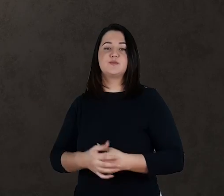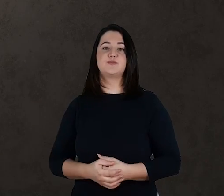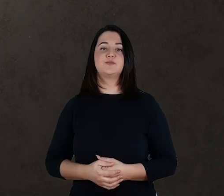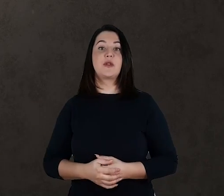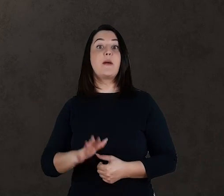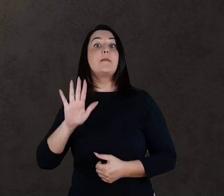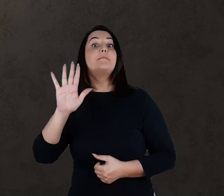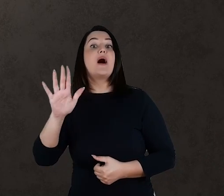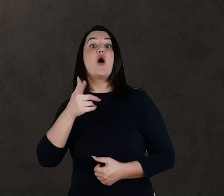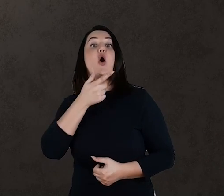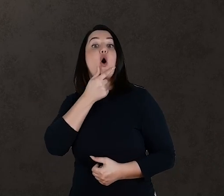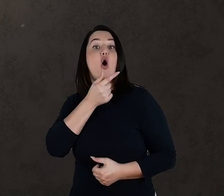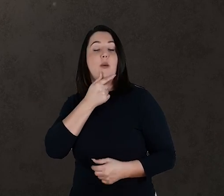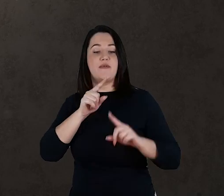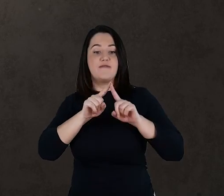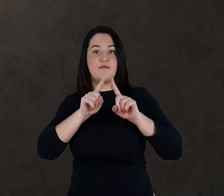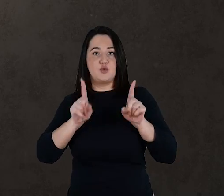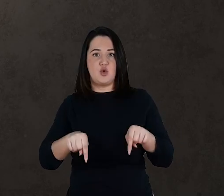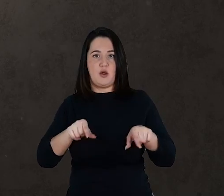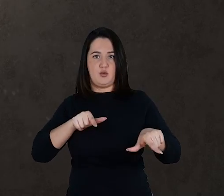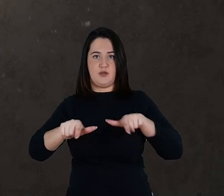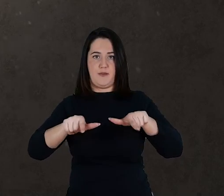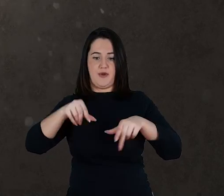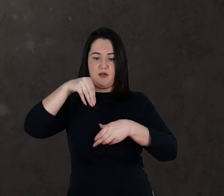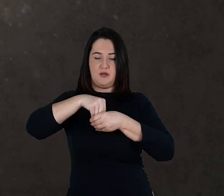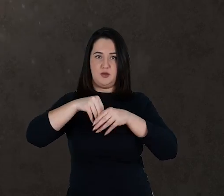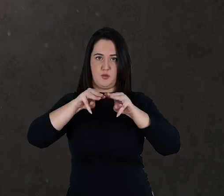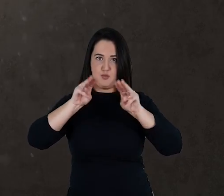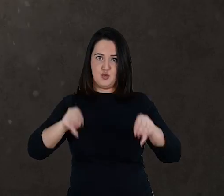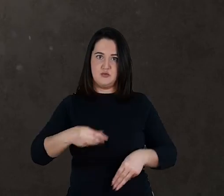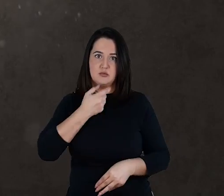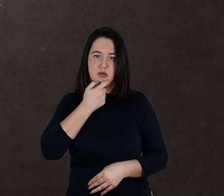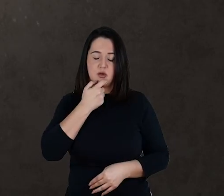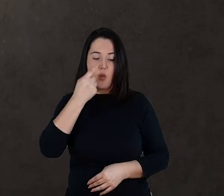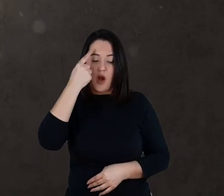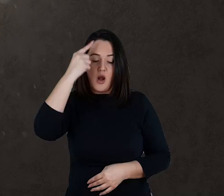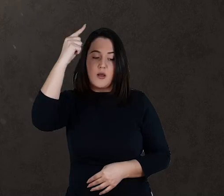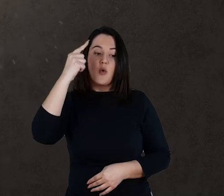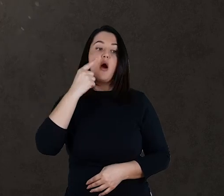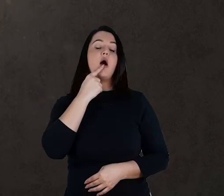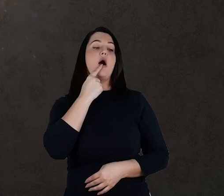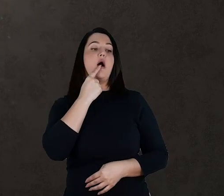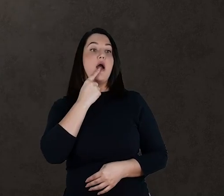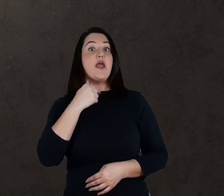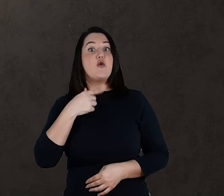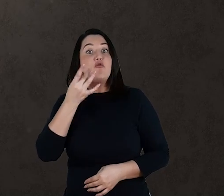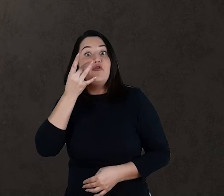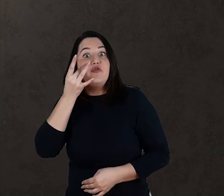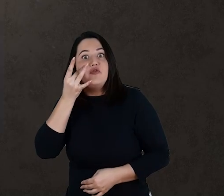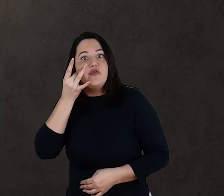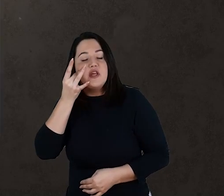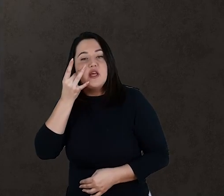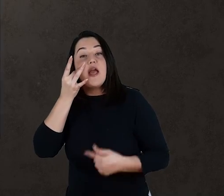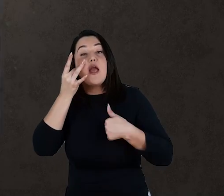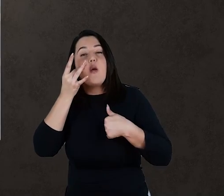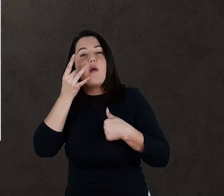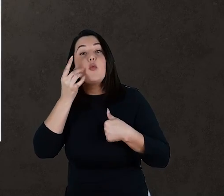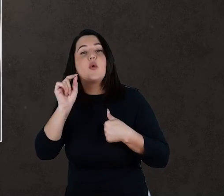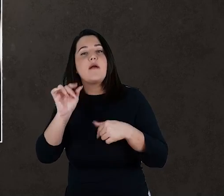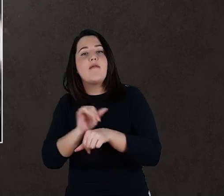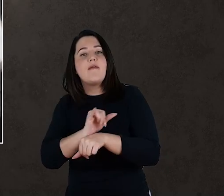Porém, felizmente, um funcionário do Museu Britânico lembrou-se de que certa vez ele havia visto a